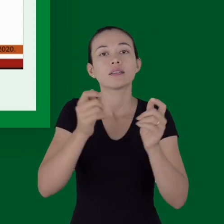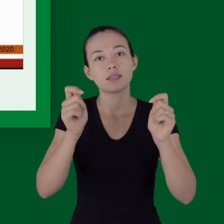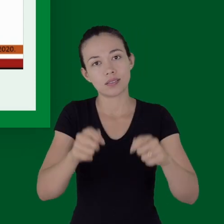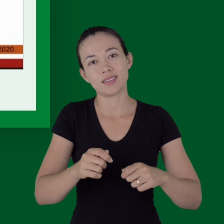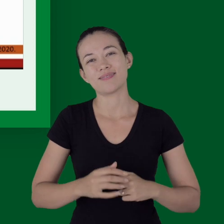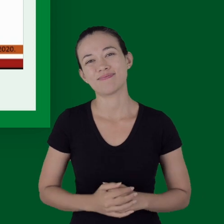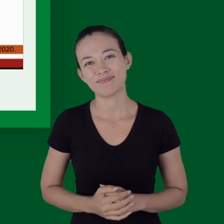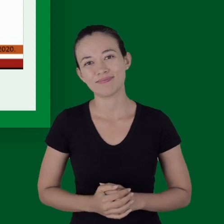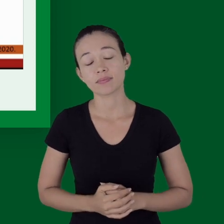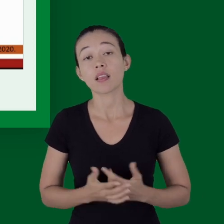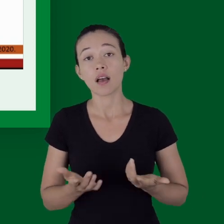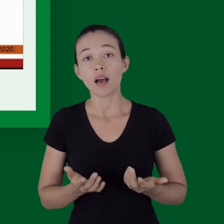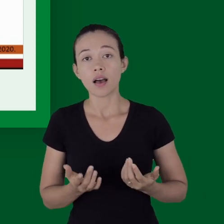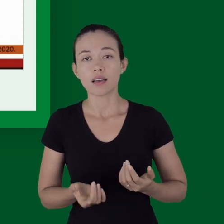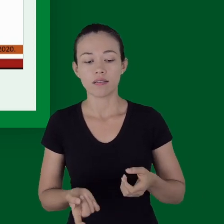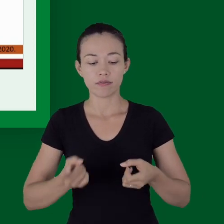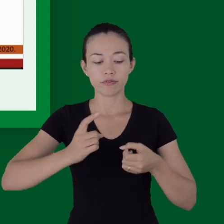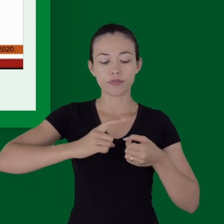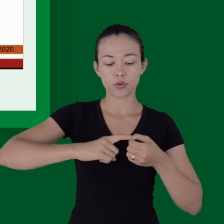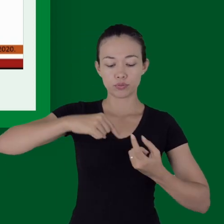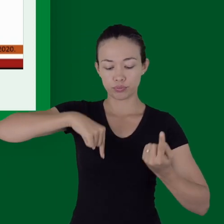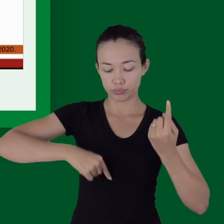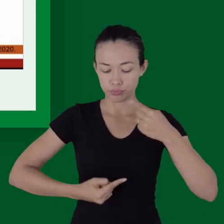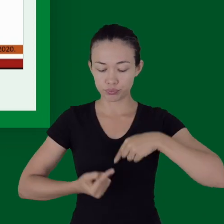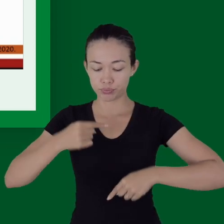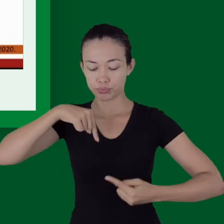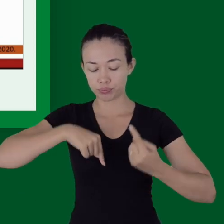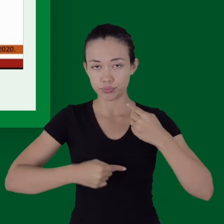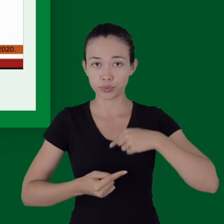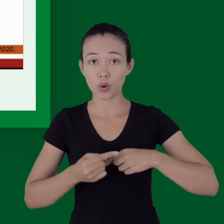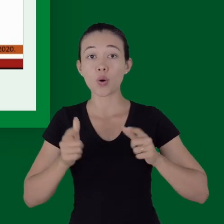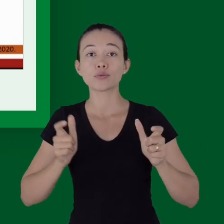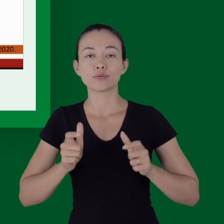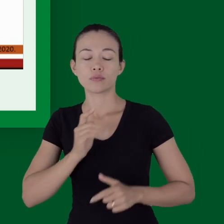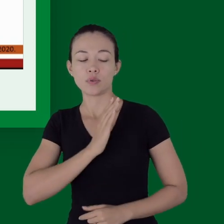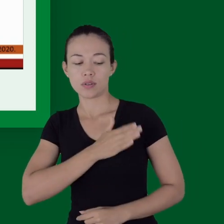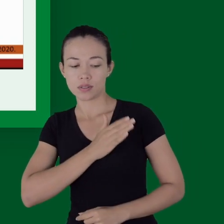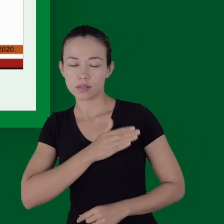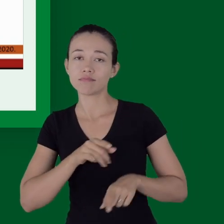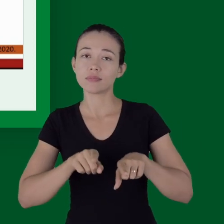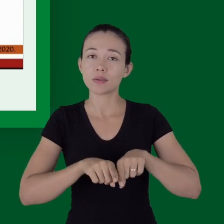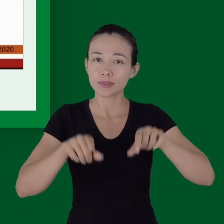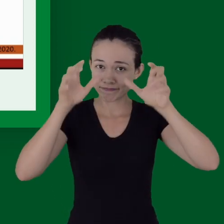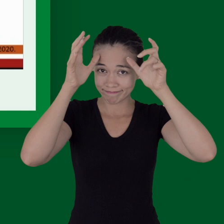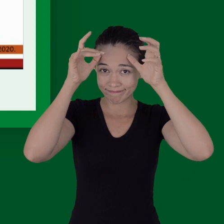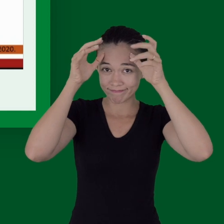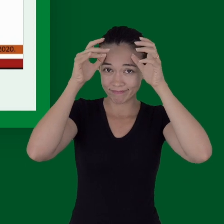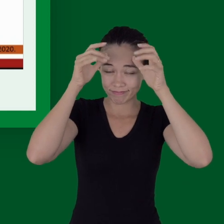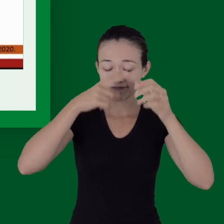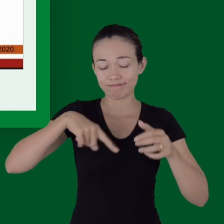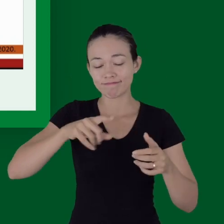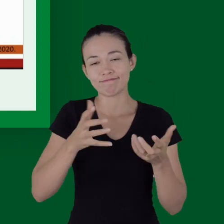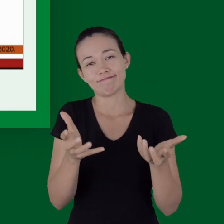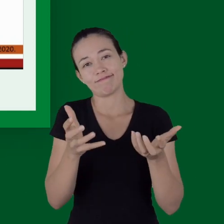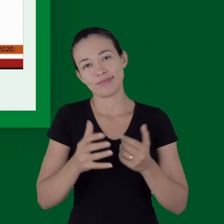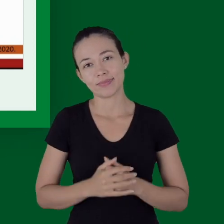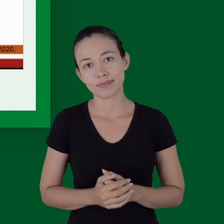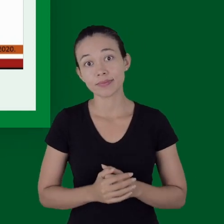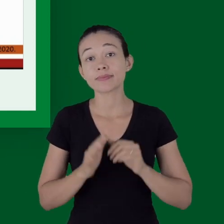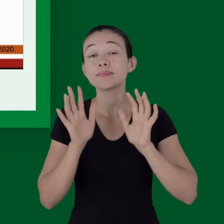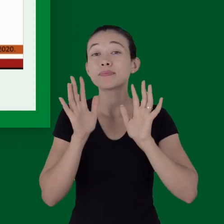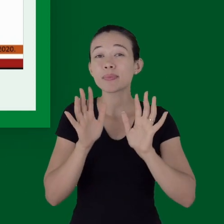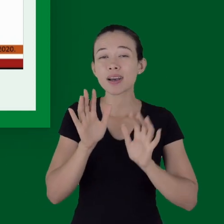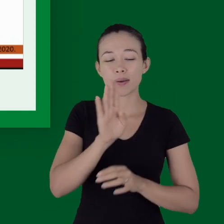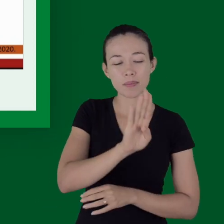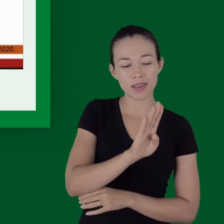vai ter um redirecionamento do fluxo para a circulação coronária, a circulação cardíaca e a circulação cerebral, que é o que a gente